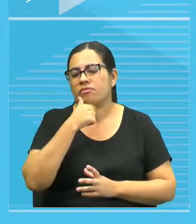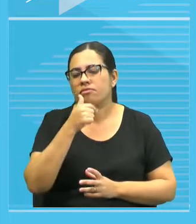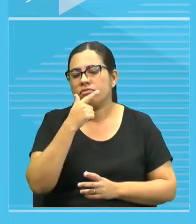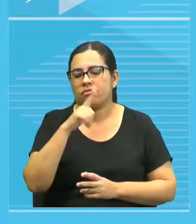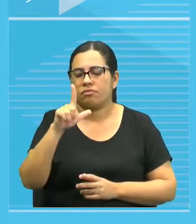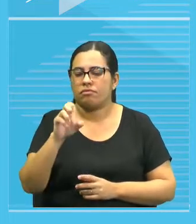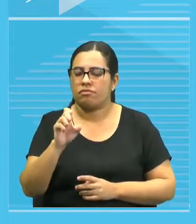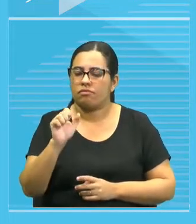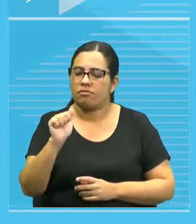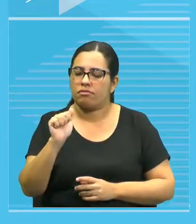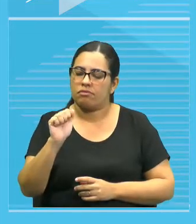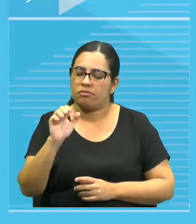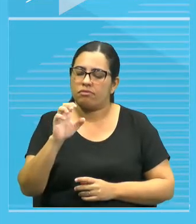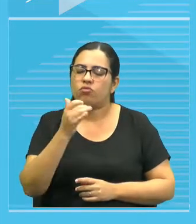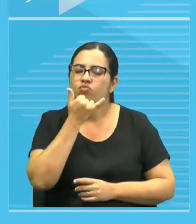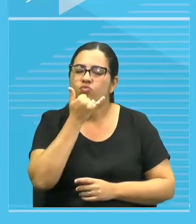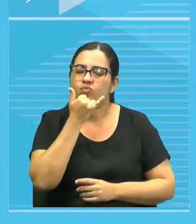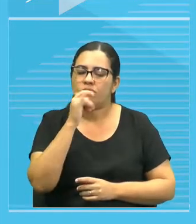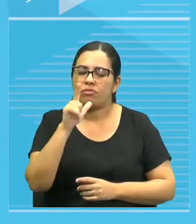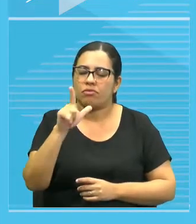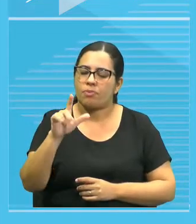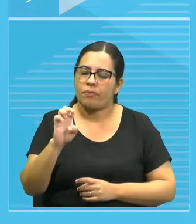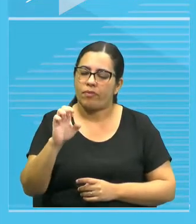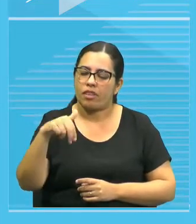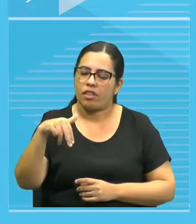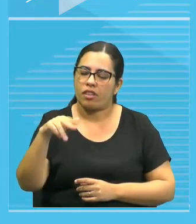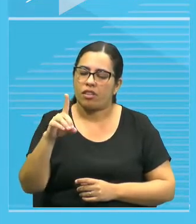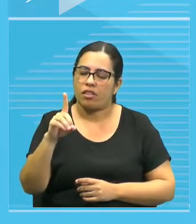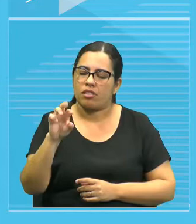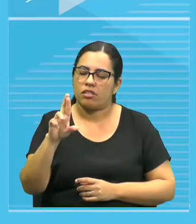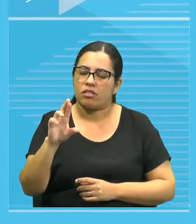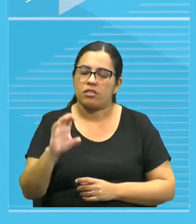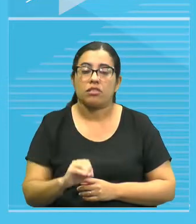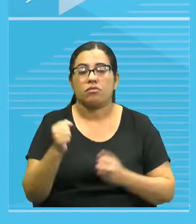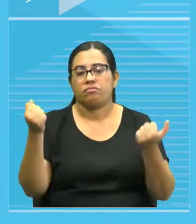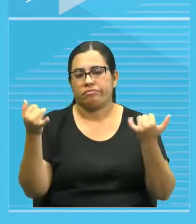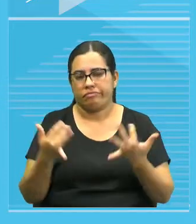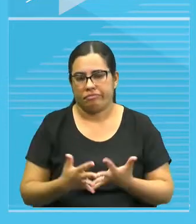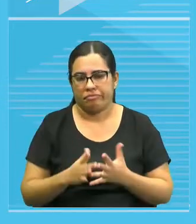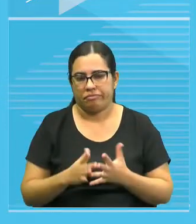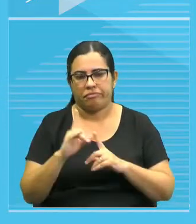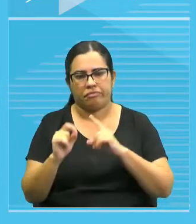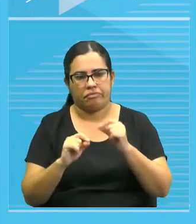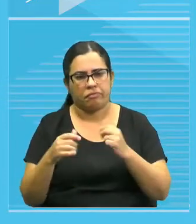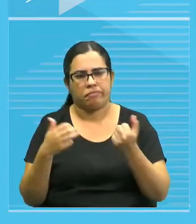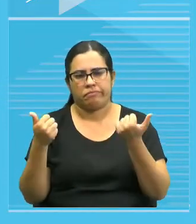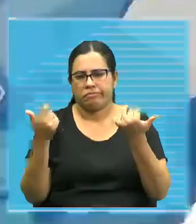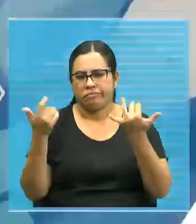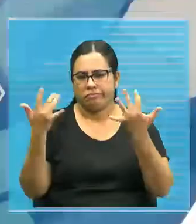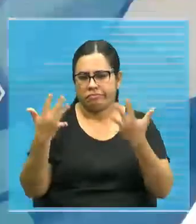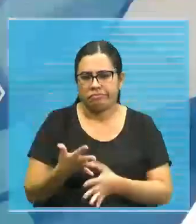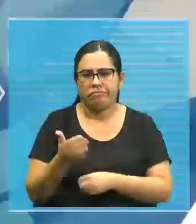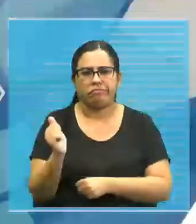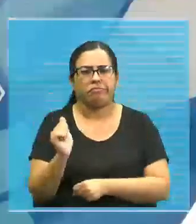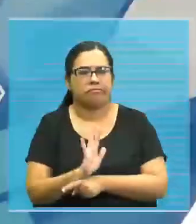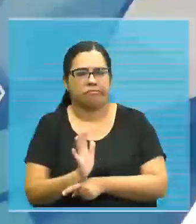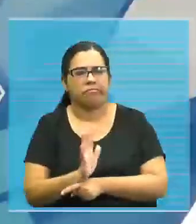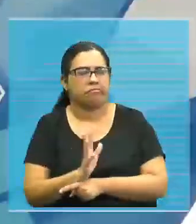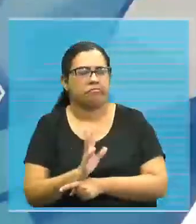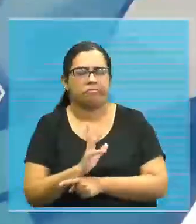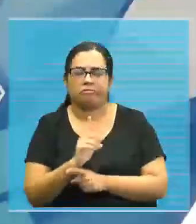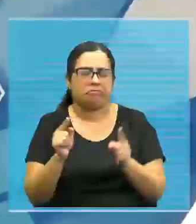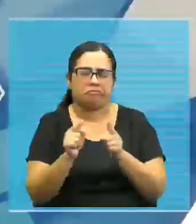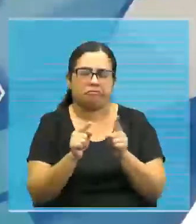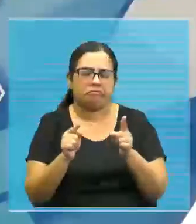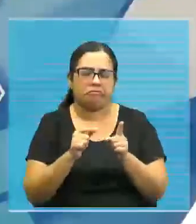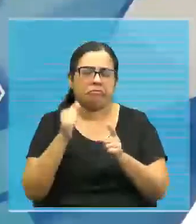né? Cara muito bom. Leandro Carnal, ele tem uma coisa, ele tem um vídeo que eu vi, um videozinho curto,